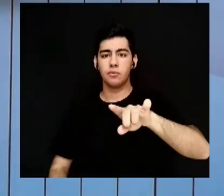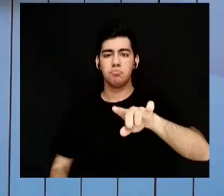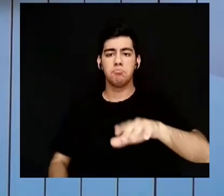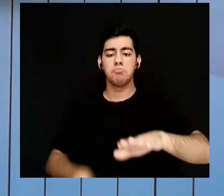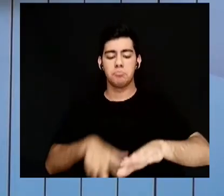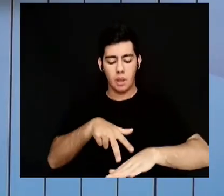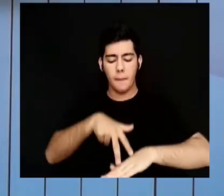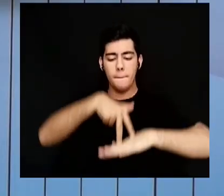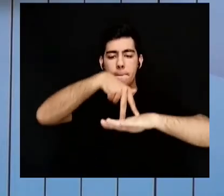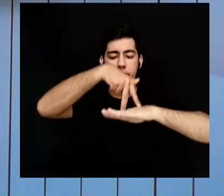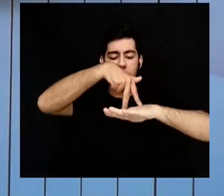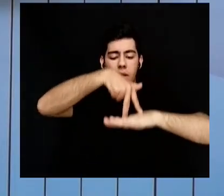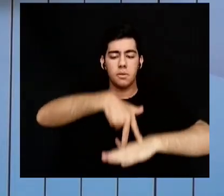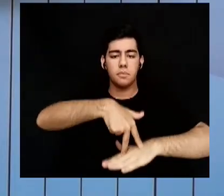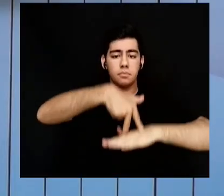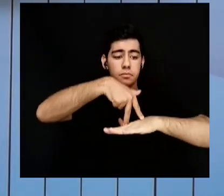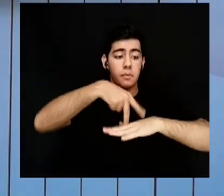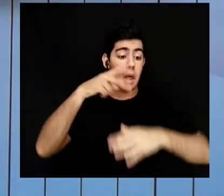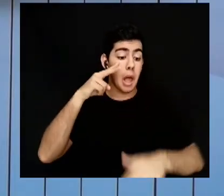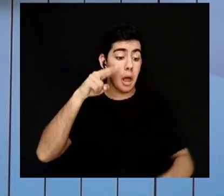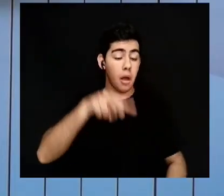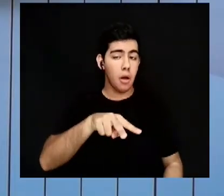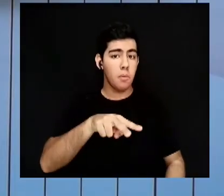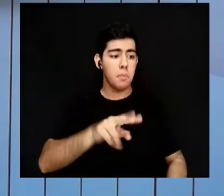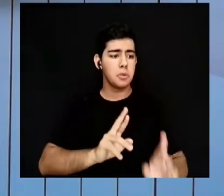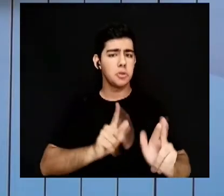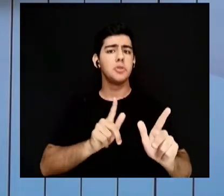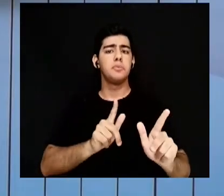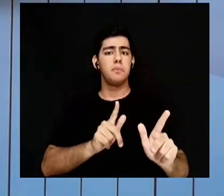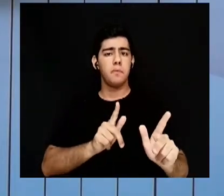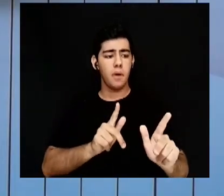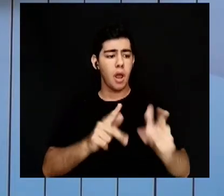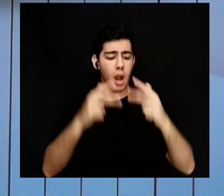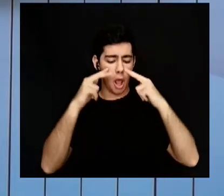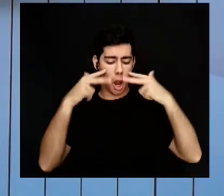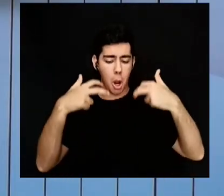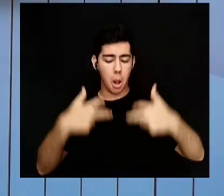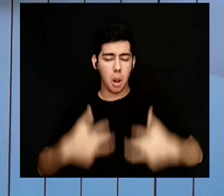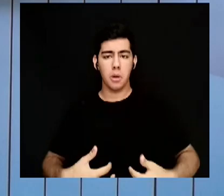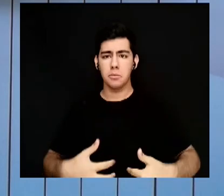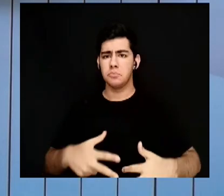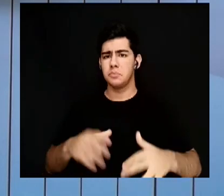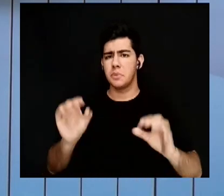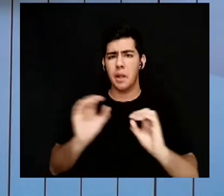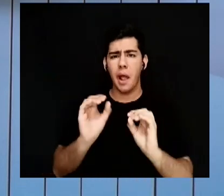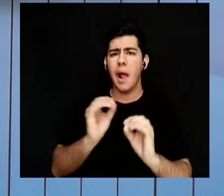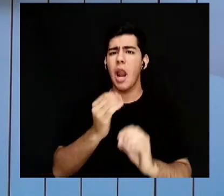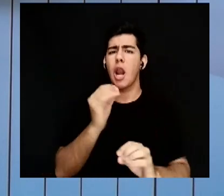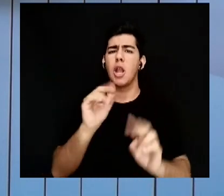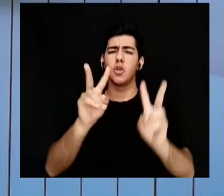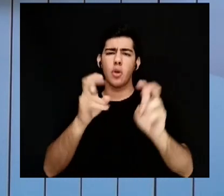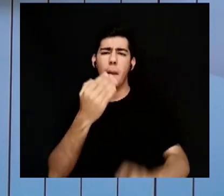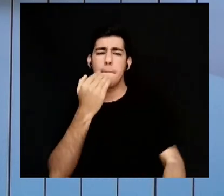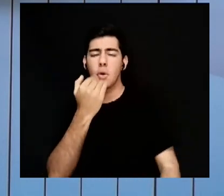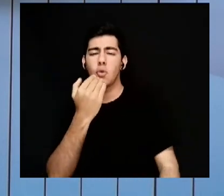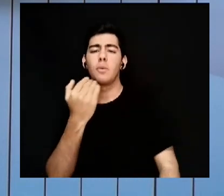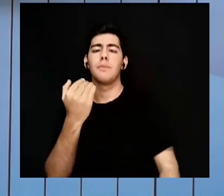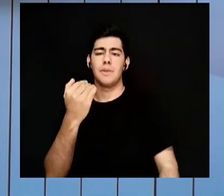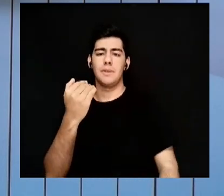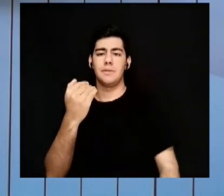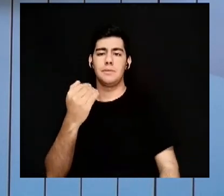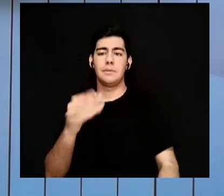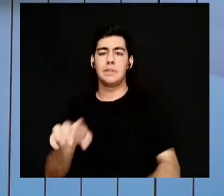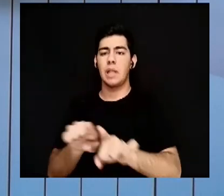de peso, não se atenta com a questão da alimentação, em buscar um médico, né, especialista para falar aí